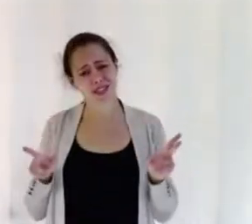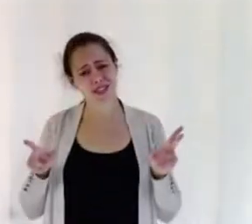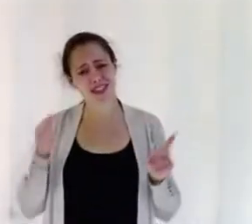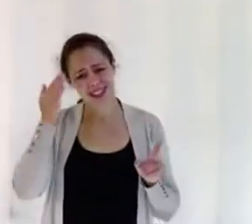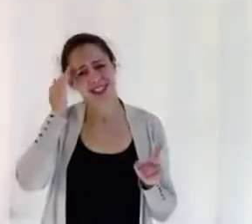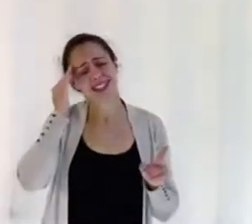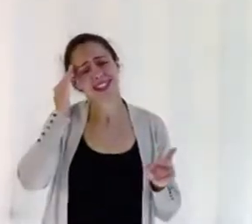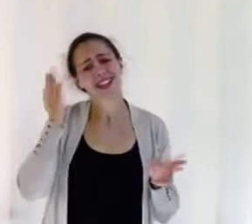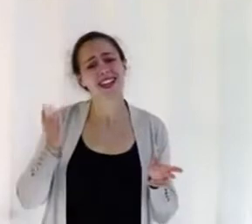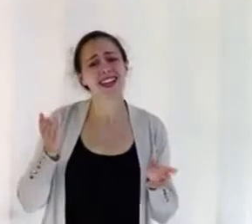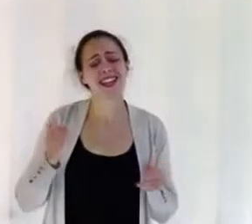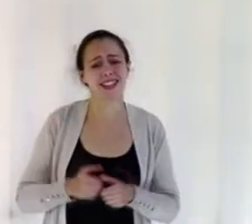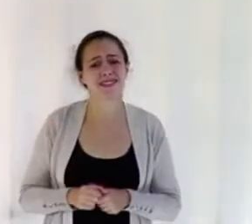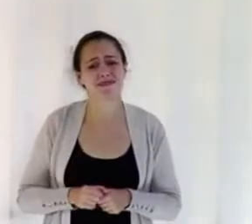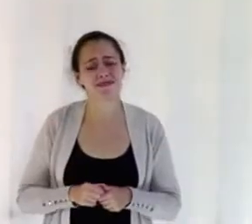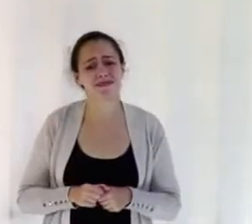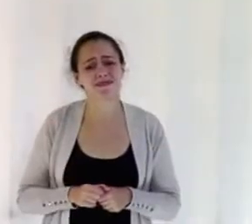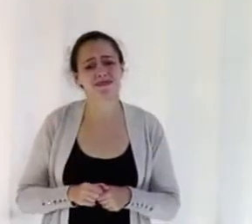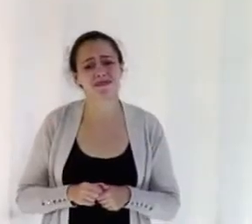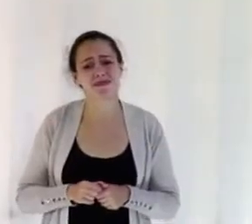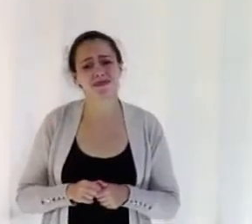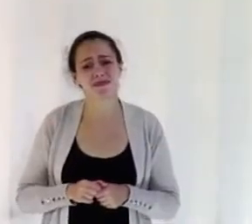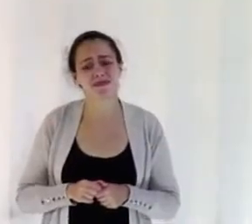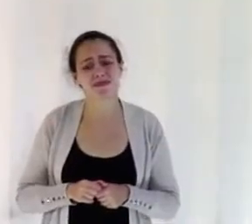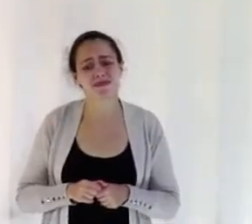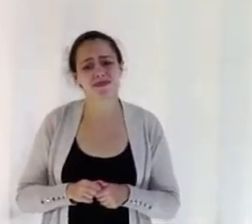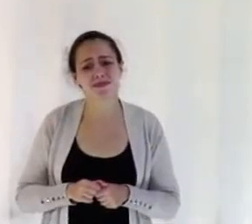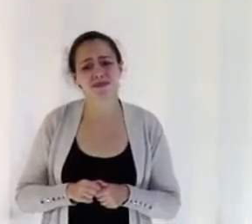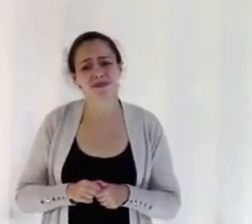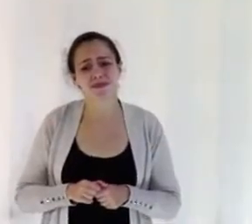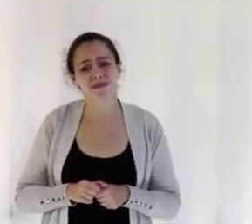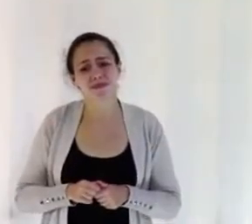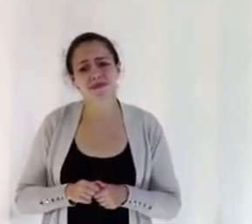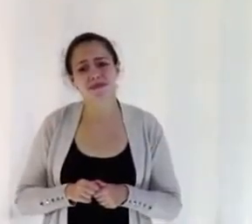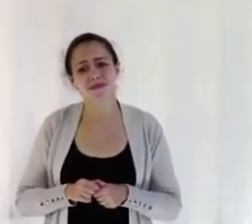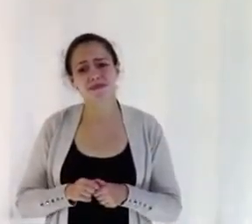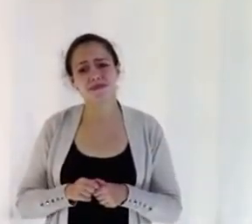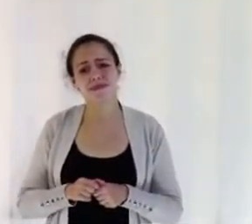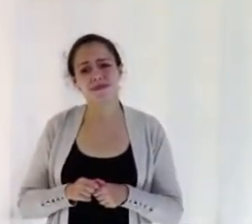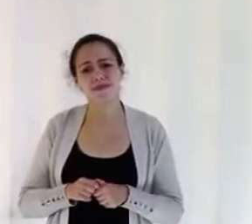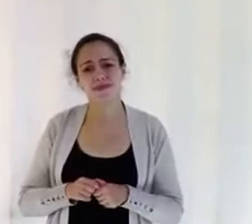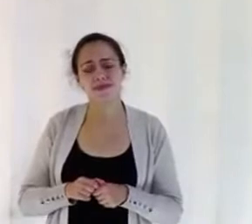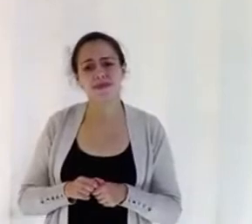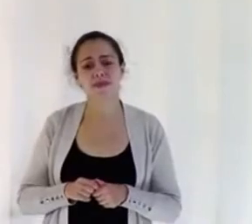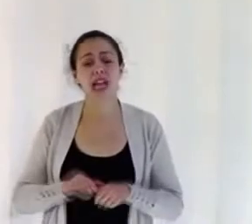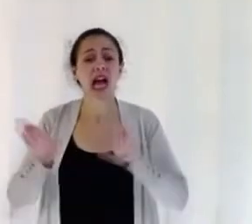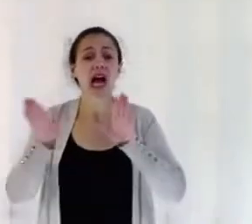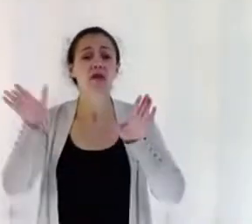tivéssemos aqui pessoas praticando isso, nós falaríamos que seriam os crentes Nutella,